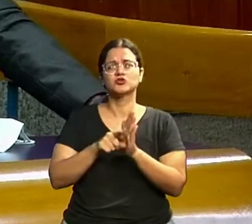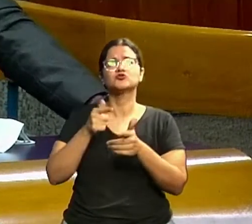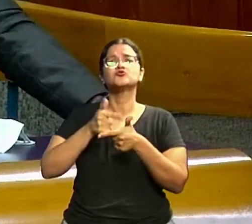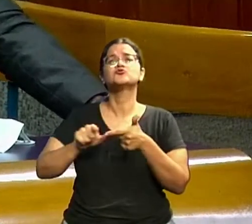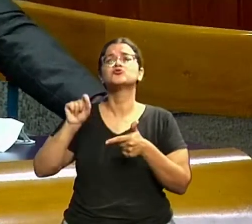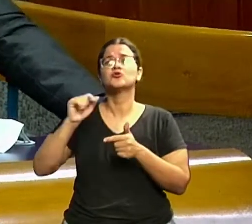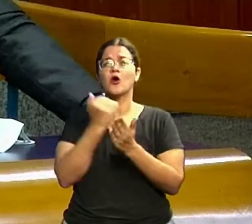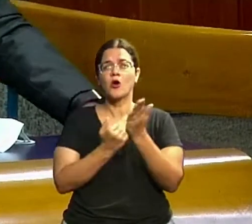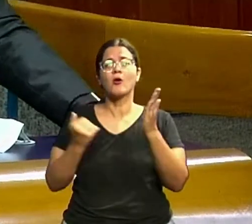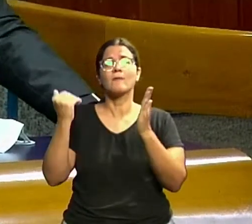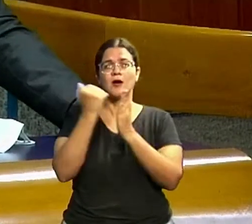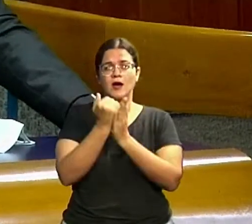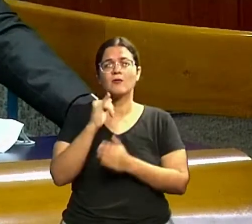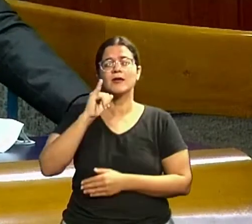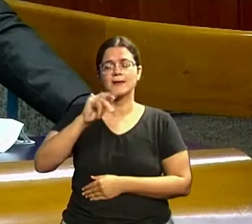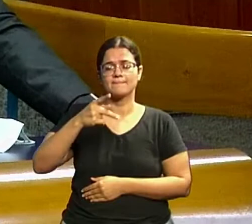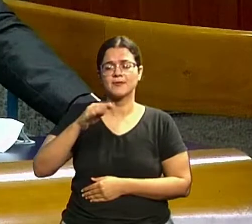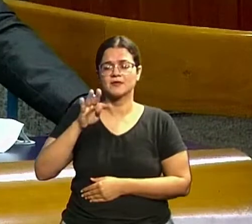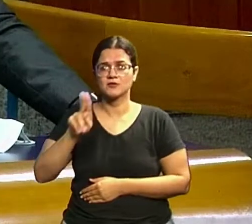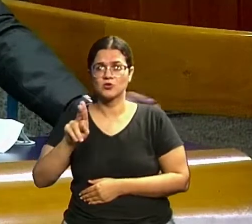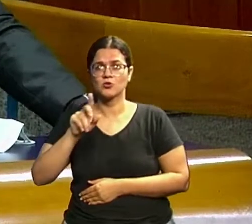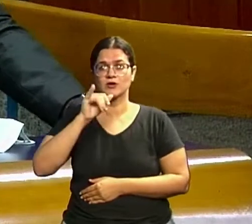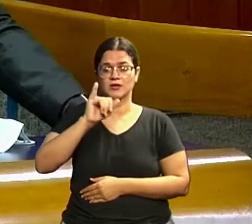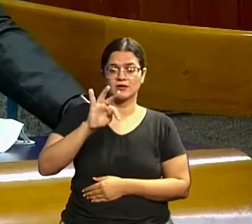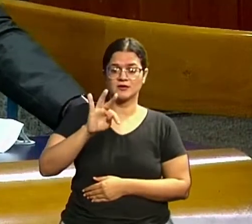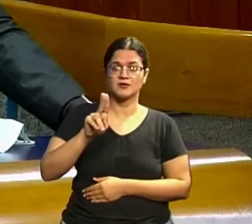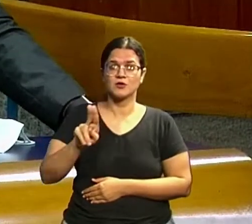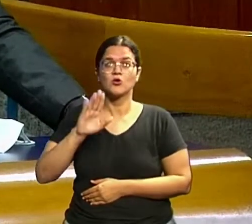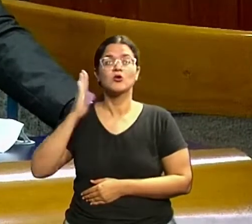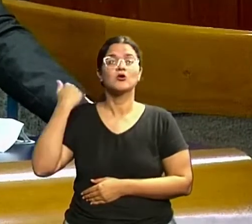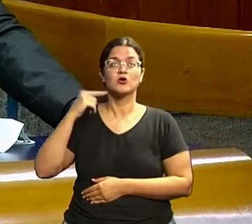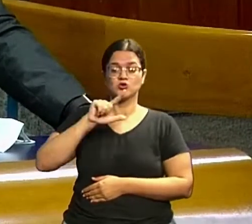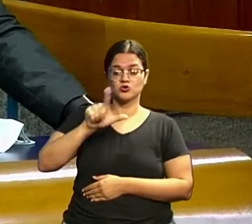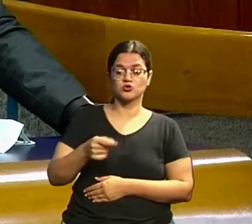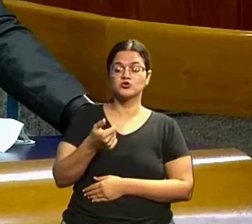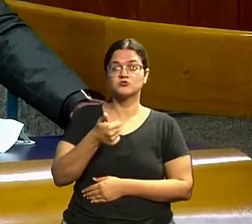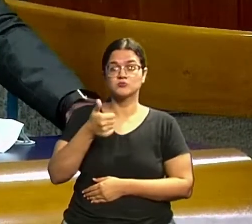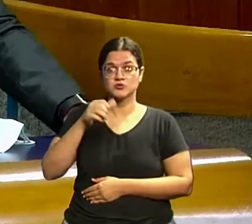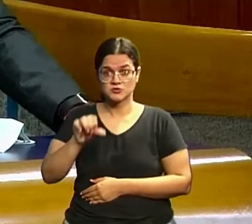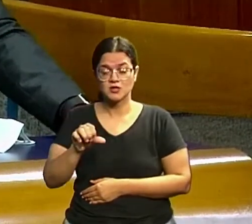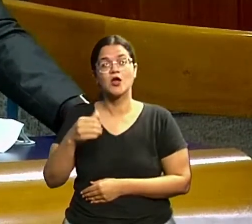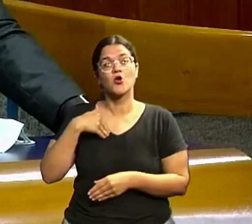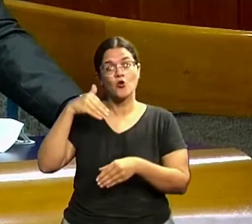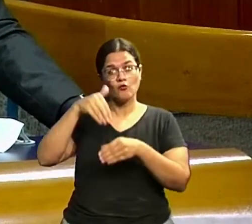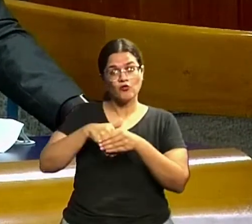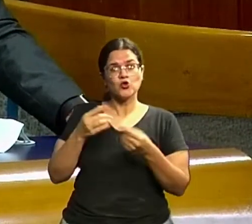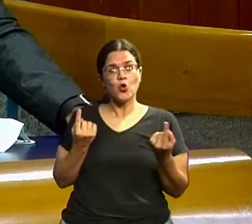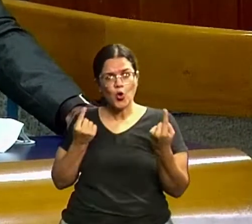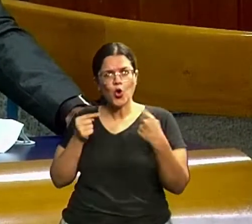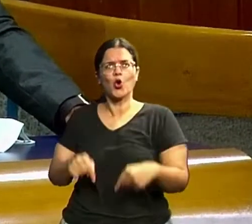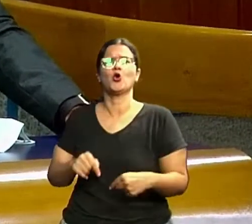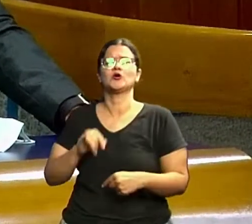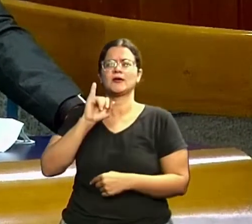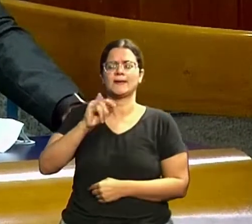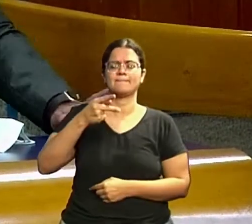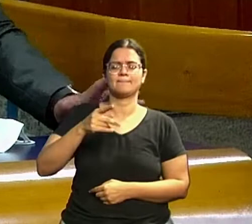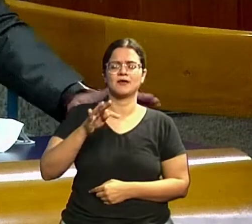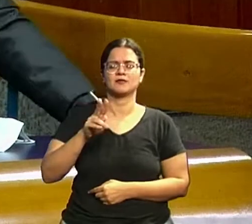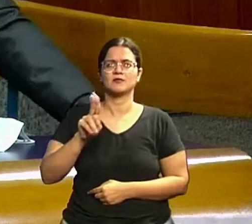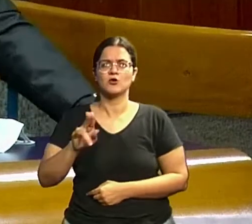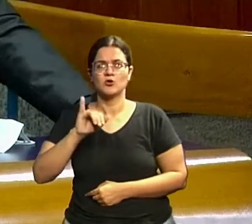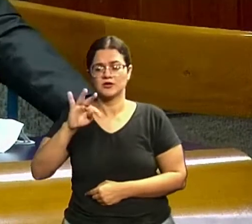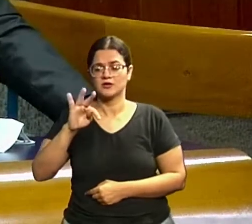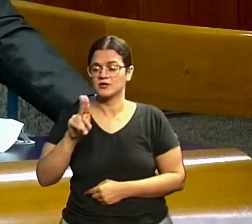de aumento de IPTU e ITU. Em 2019, votei contra o aumento de IPTU e ITU.